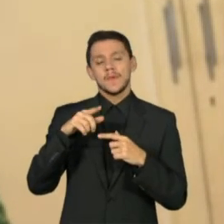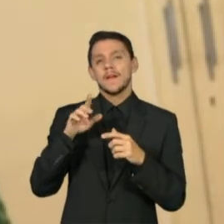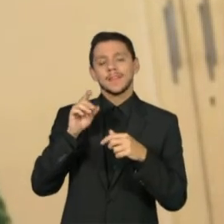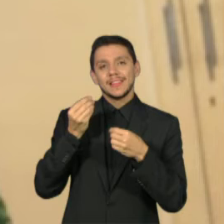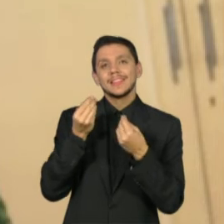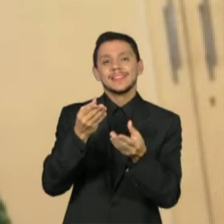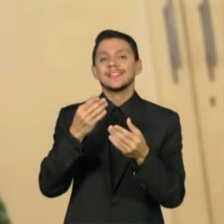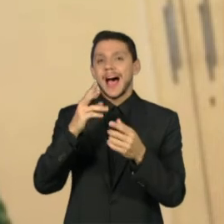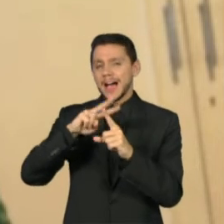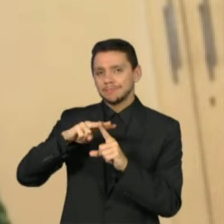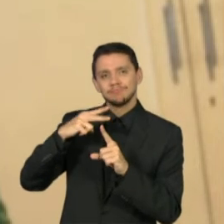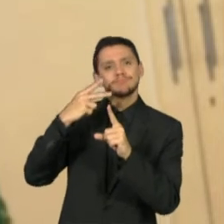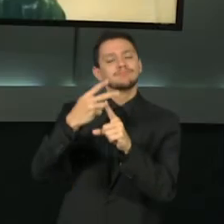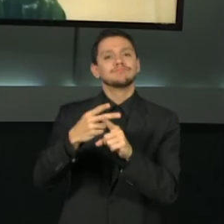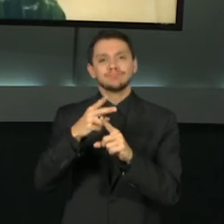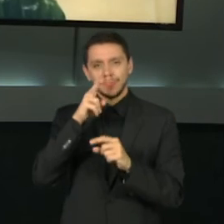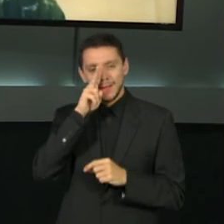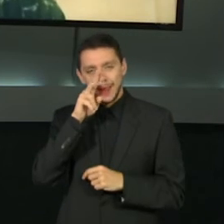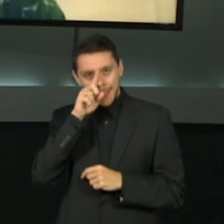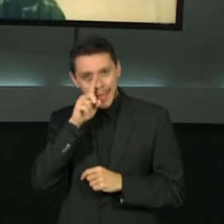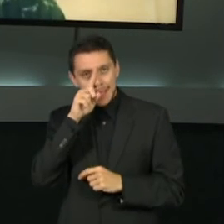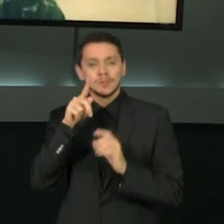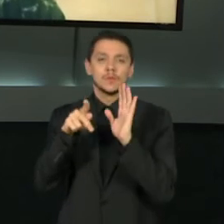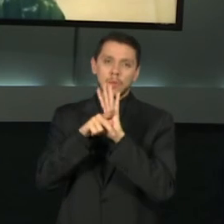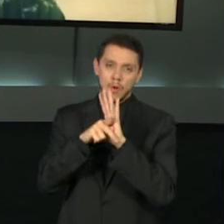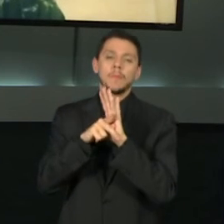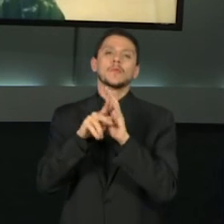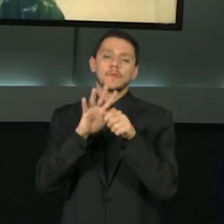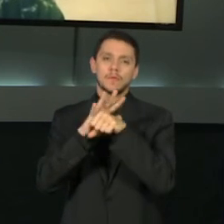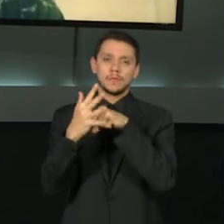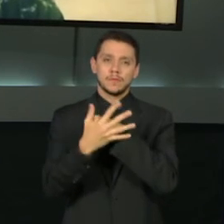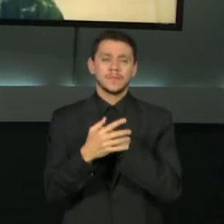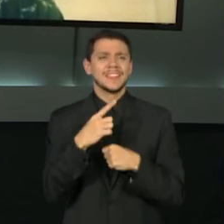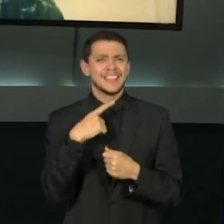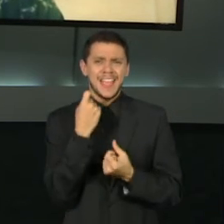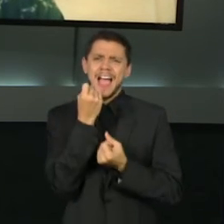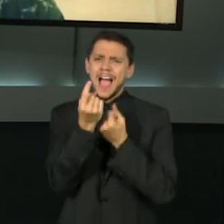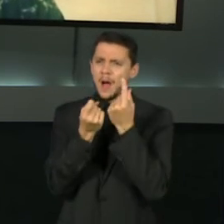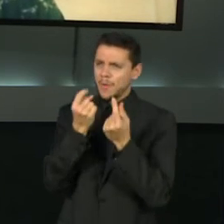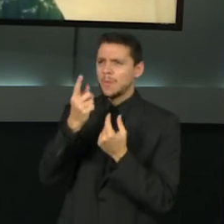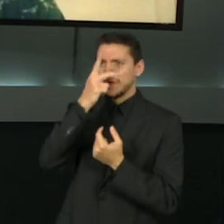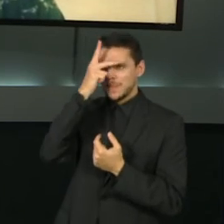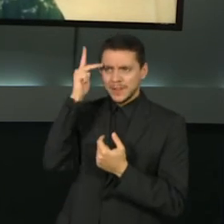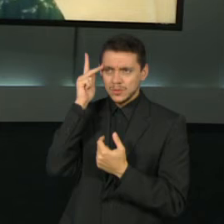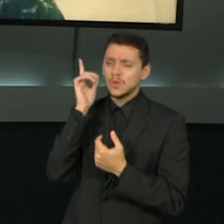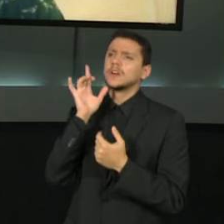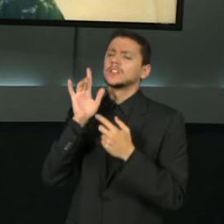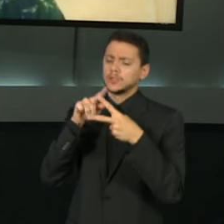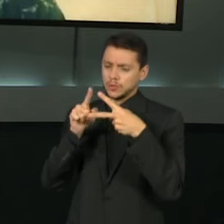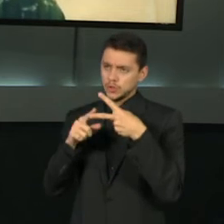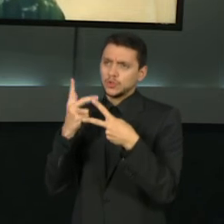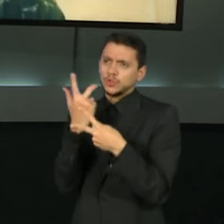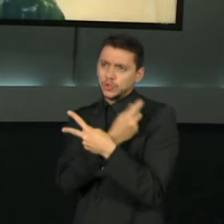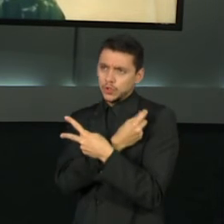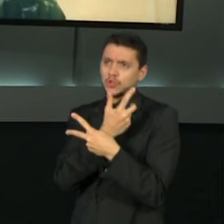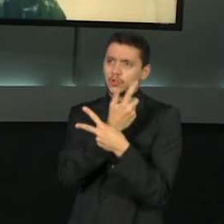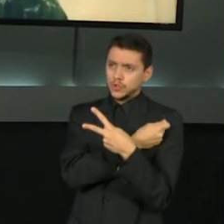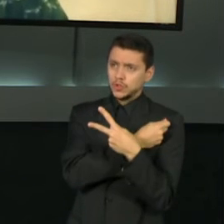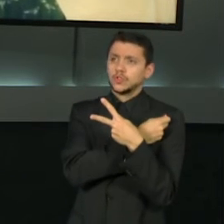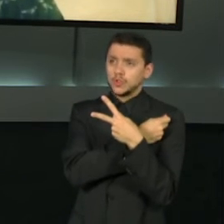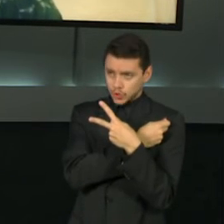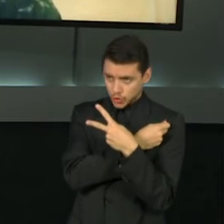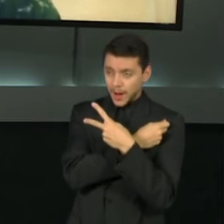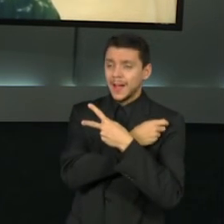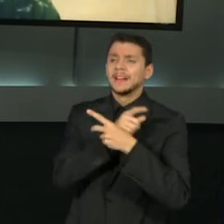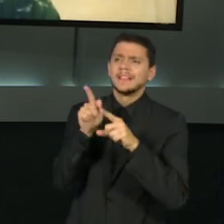Covid-19. Com exceções. Mesmo alguns vacinados que receberam apenas 2 doses da vacina, também